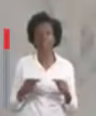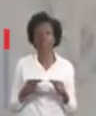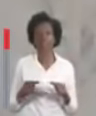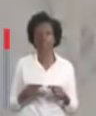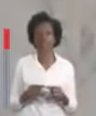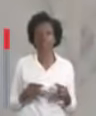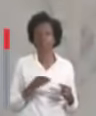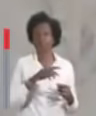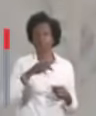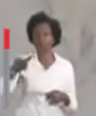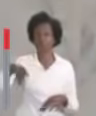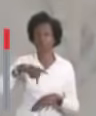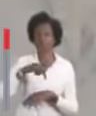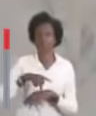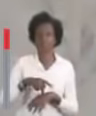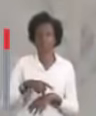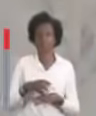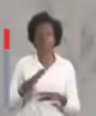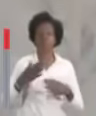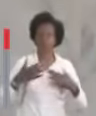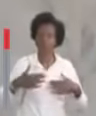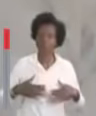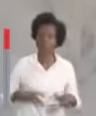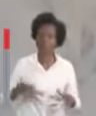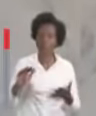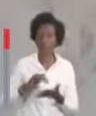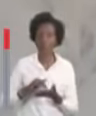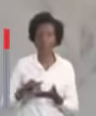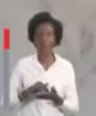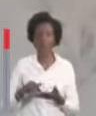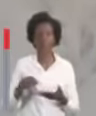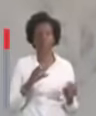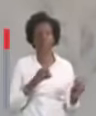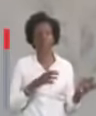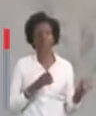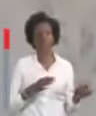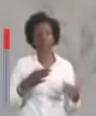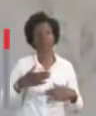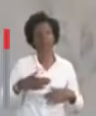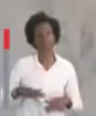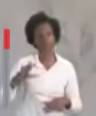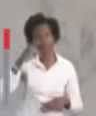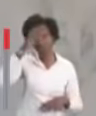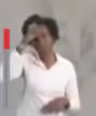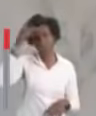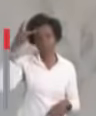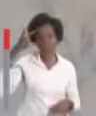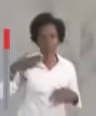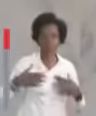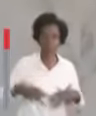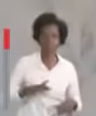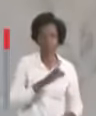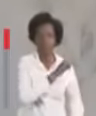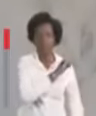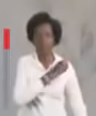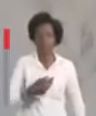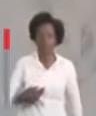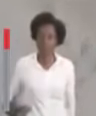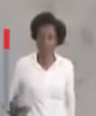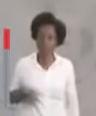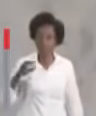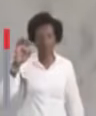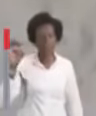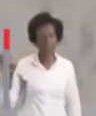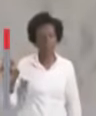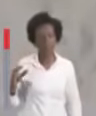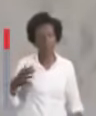em nível Nacional Então calma secretário de educação calma Prefeito calma governador do Estado e calma